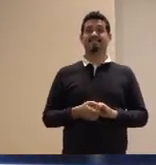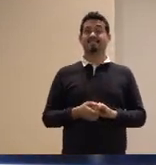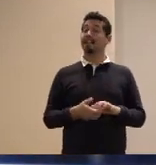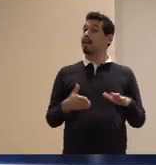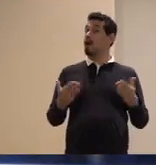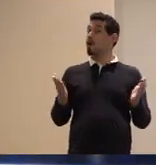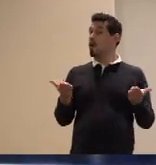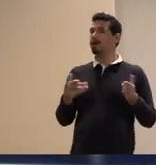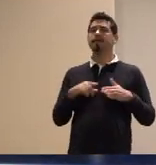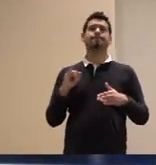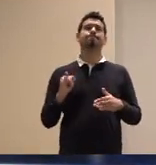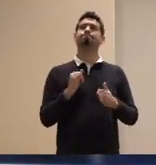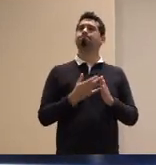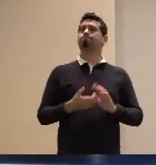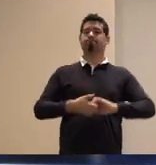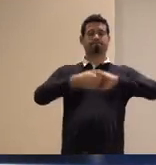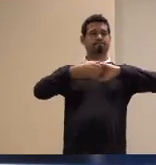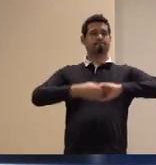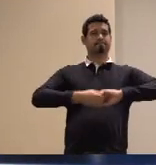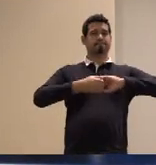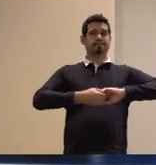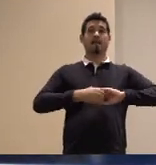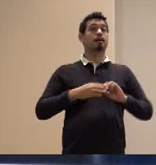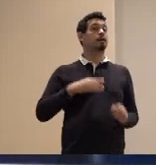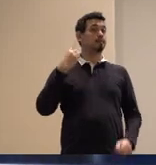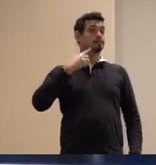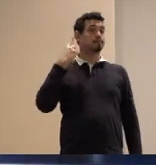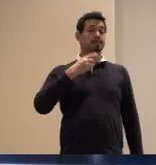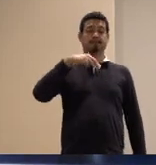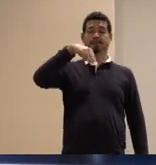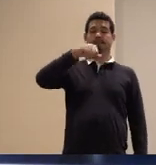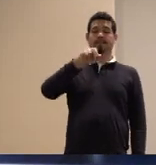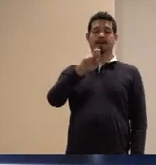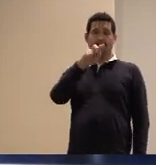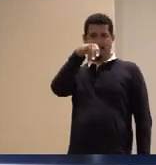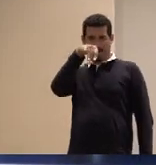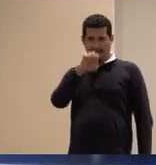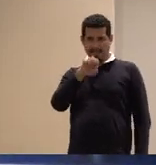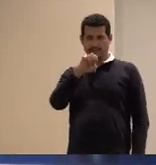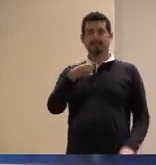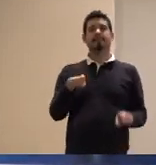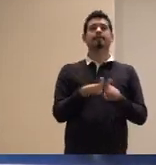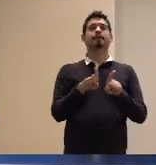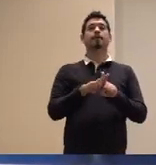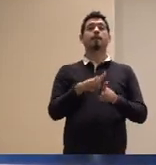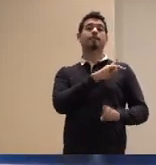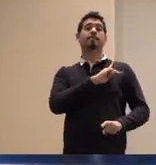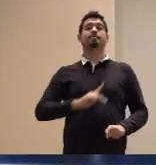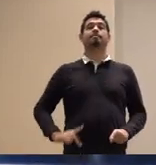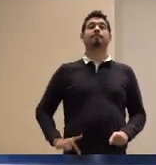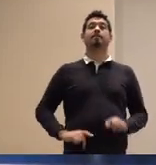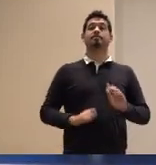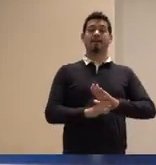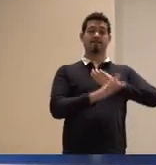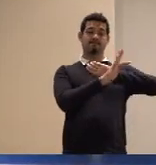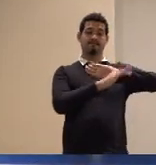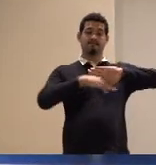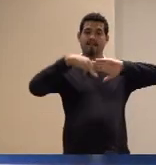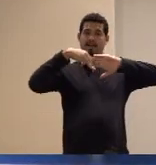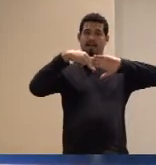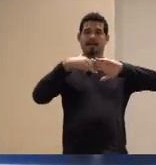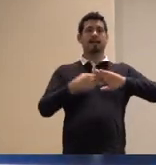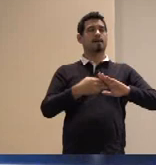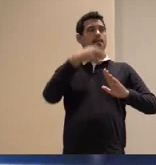Nesse momento, quero cumprimentar a nossa deputada Marlene Fengler, quero cumprimentar o presidente da FECAM, o prefeito